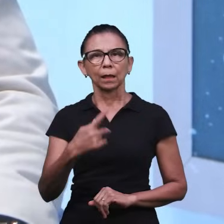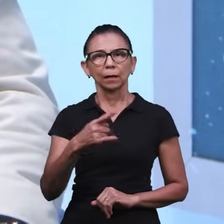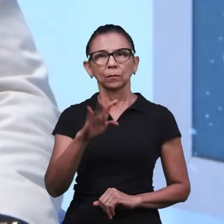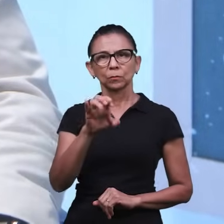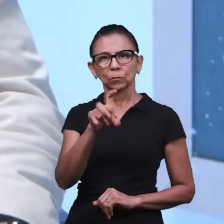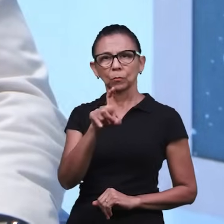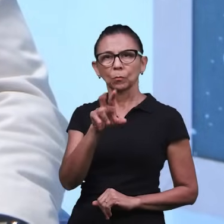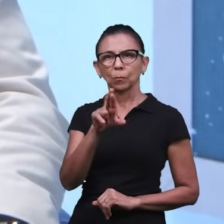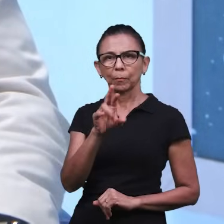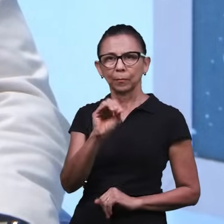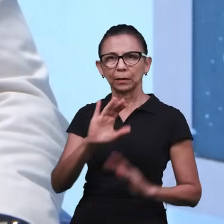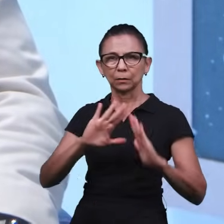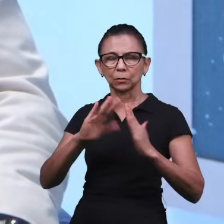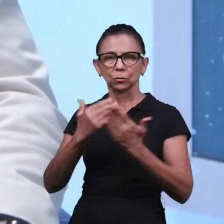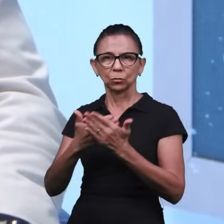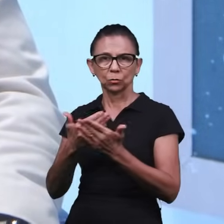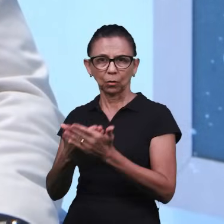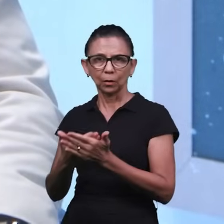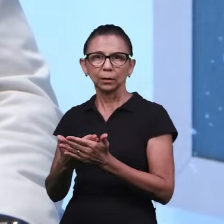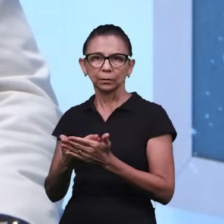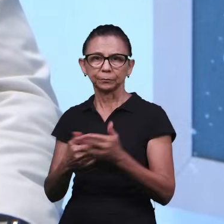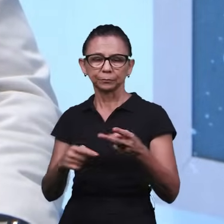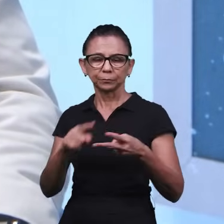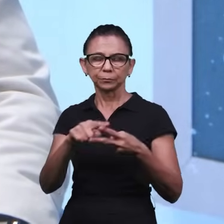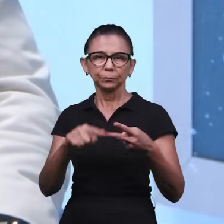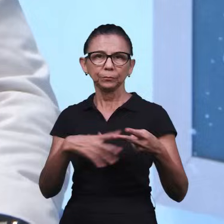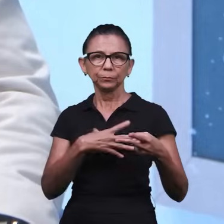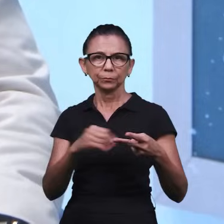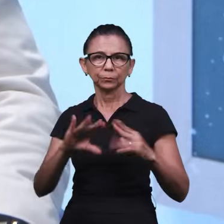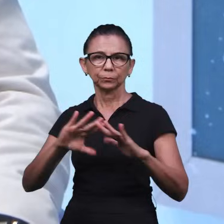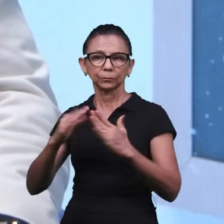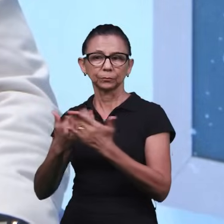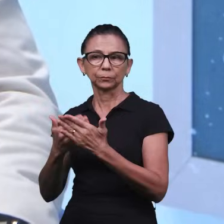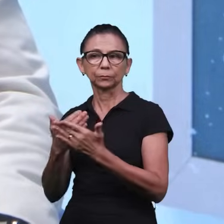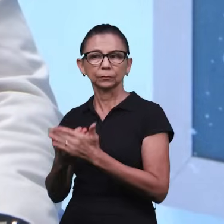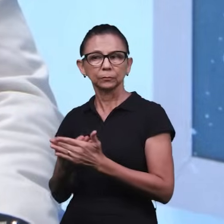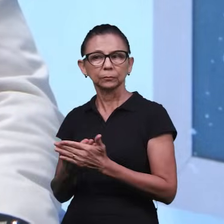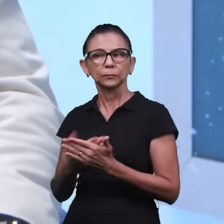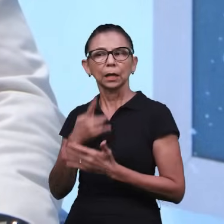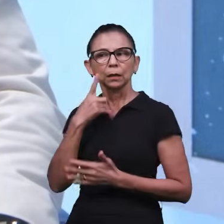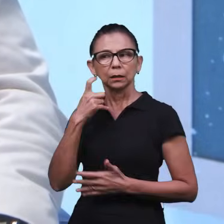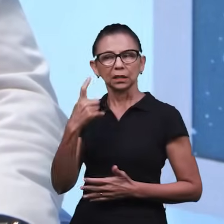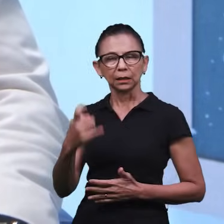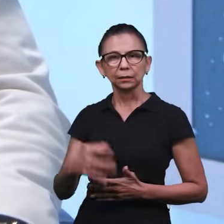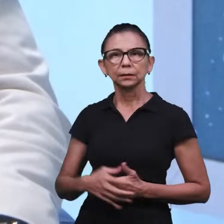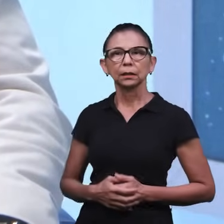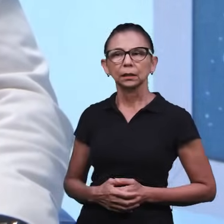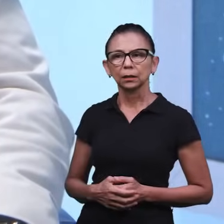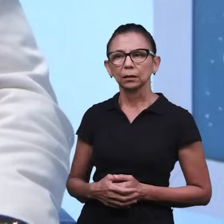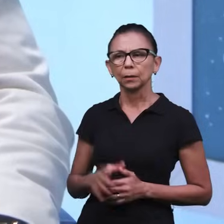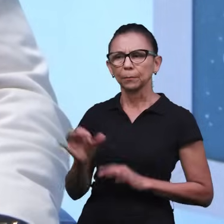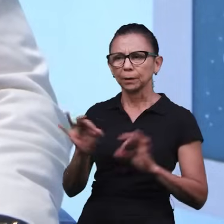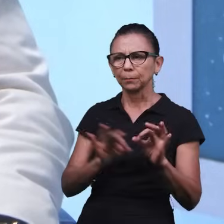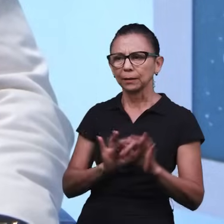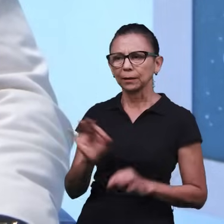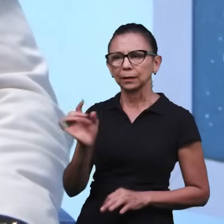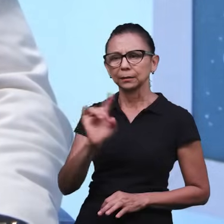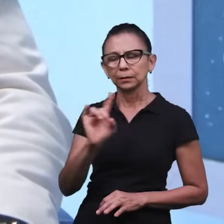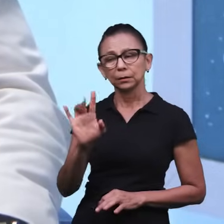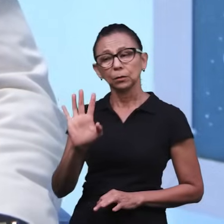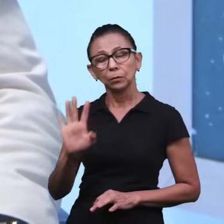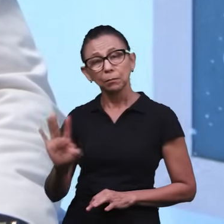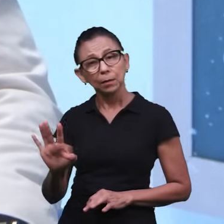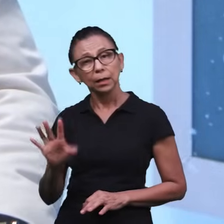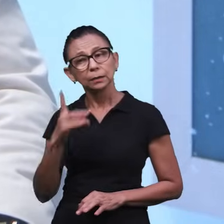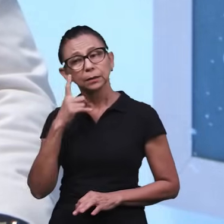adaptações por causa do Pedro e por causa do Tiago. Então, eu vi assim, a escola, eu vi que ela não estava pronta para aquilo, mas ela se propôs a